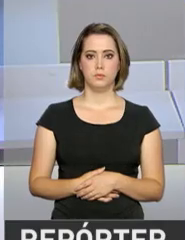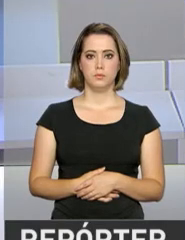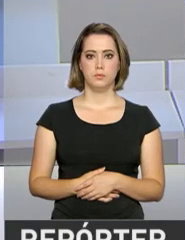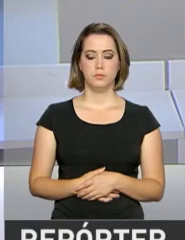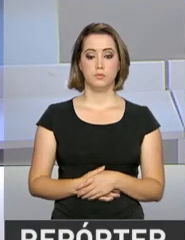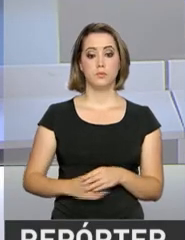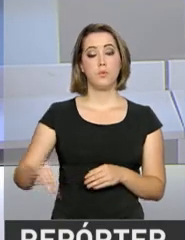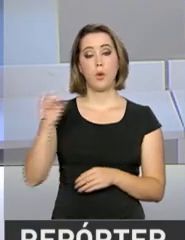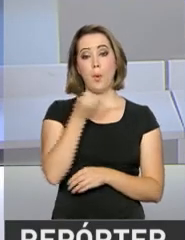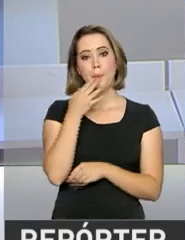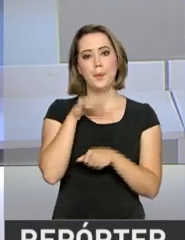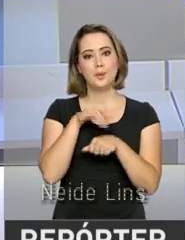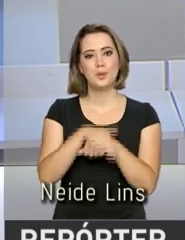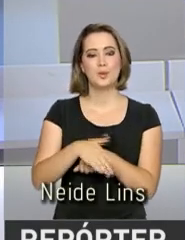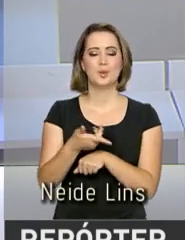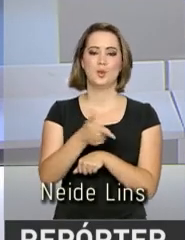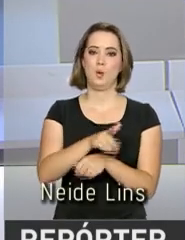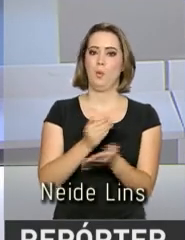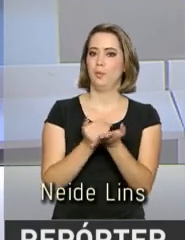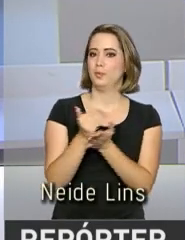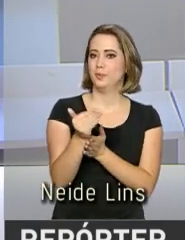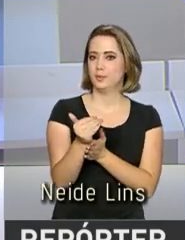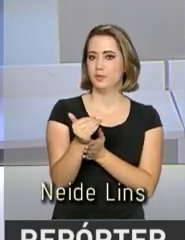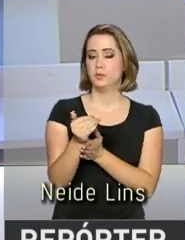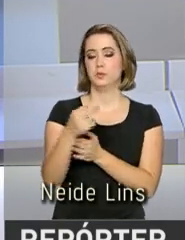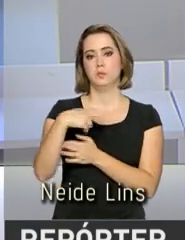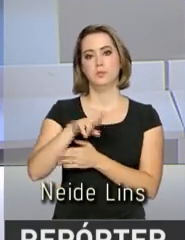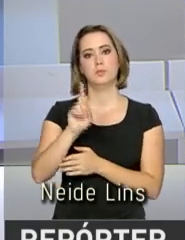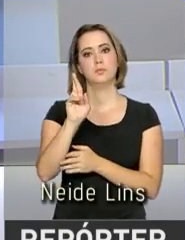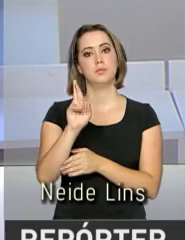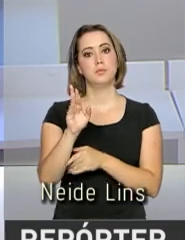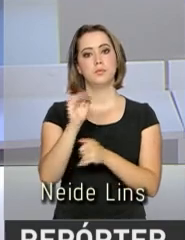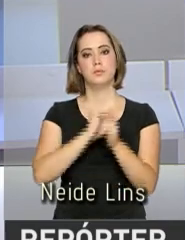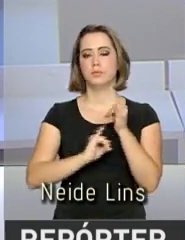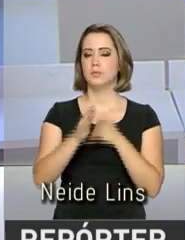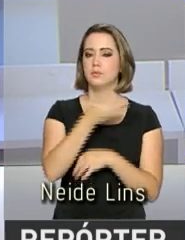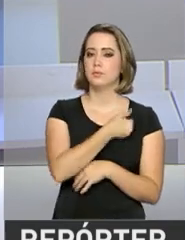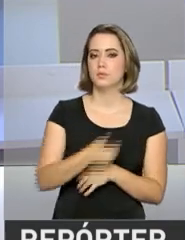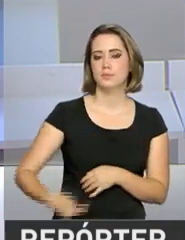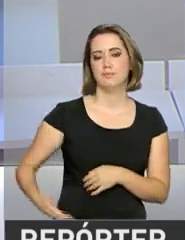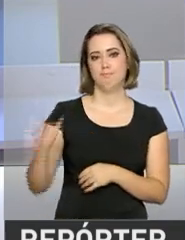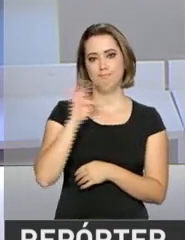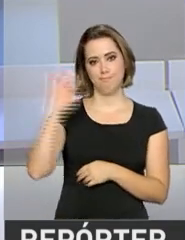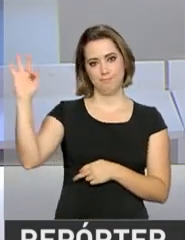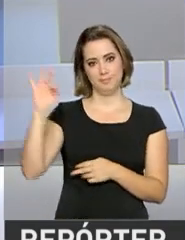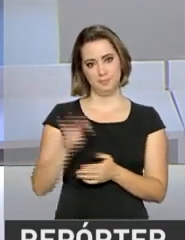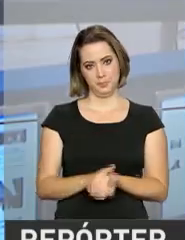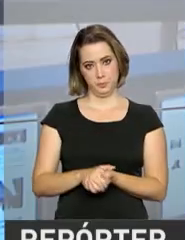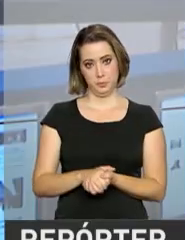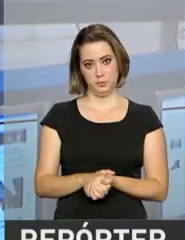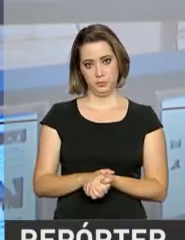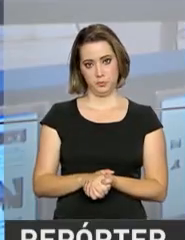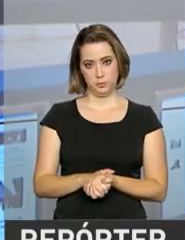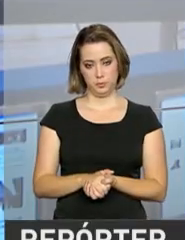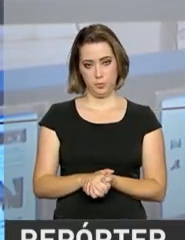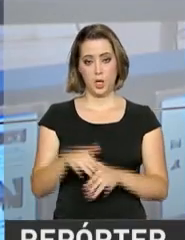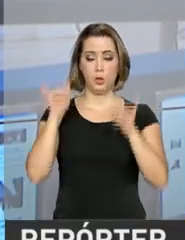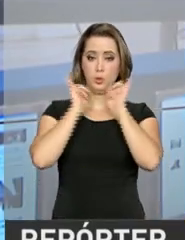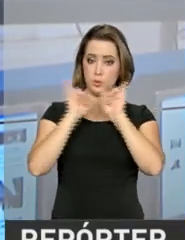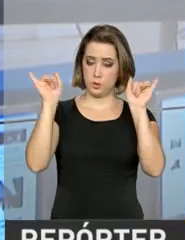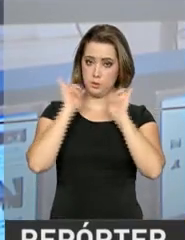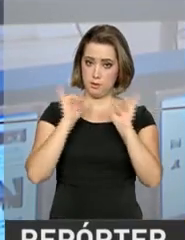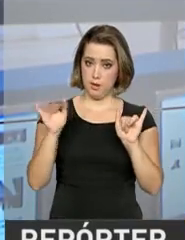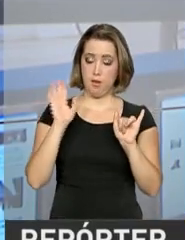olá boa noite começa agora mais uma edição do repórter nbr com as notícias do governo federal foram